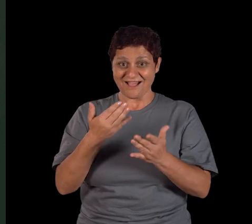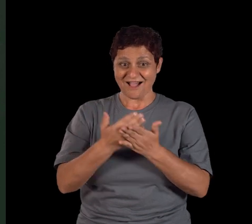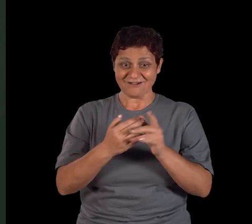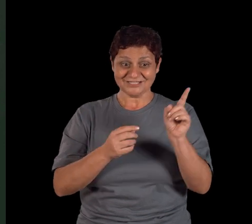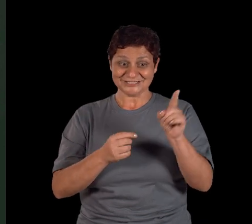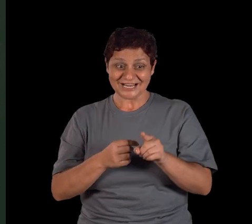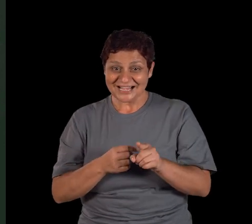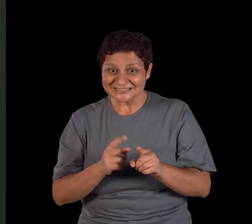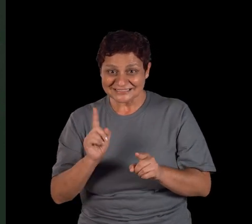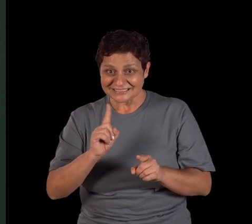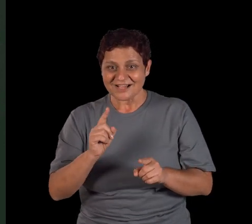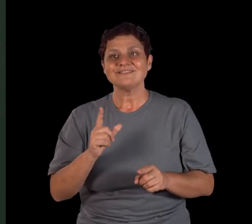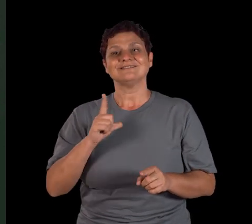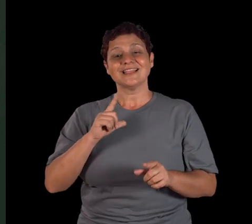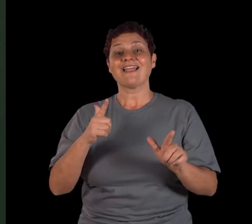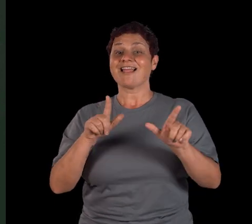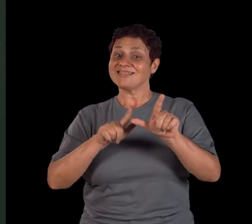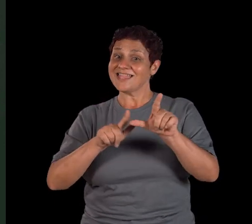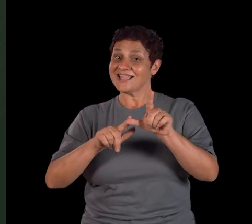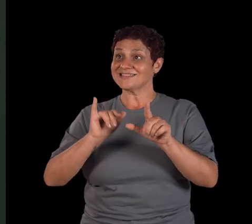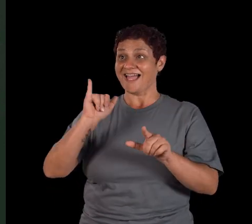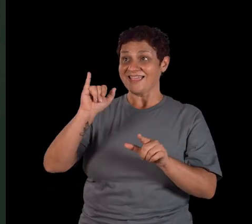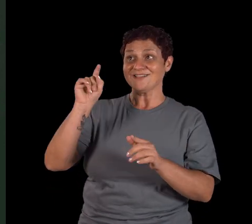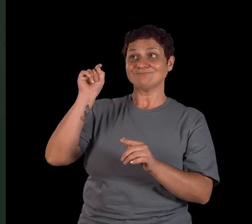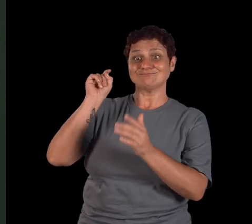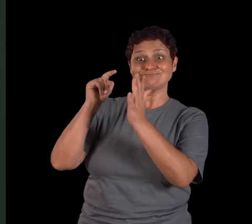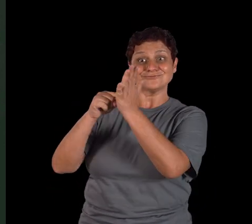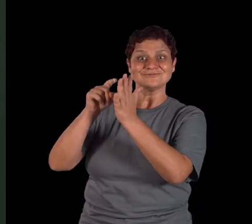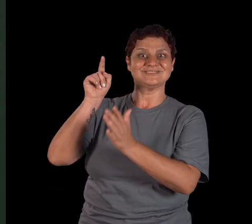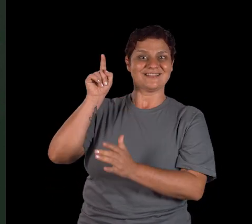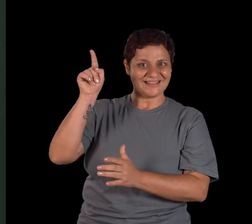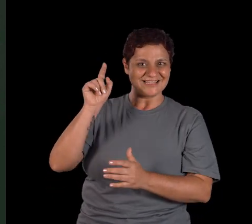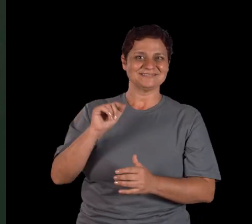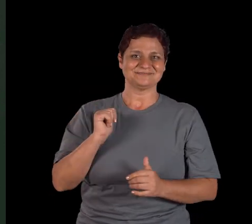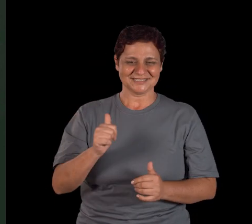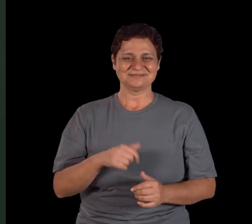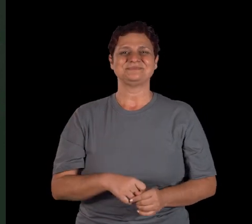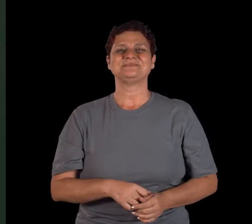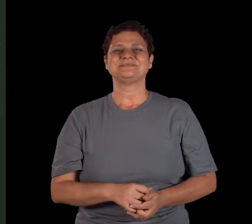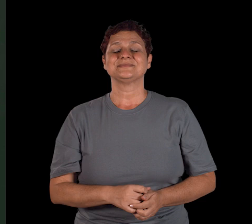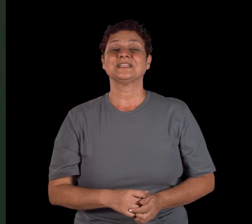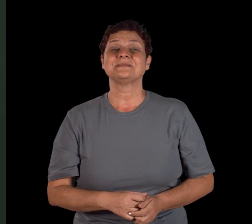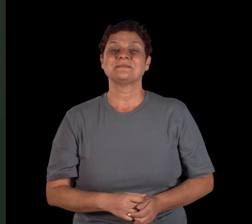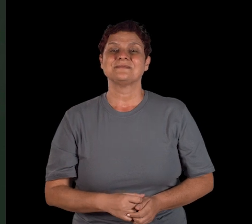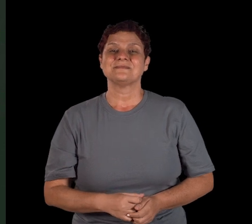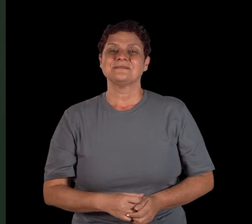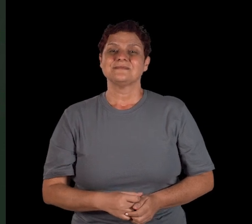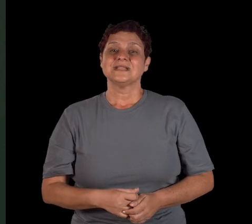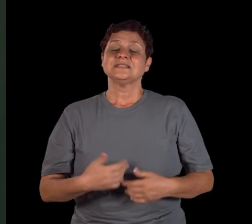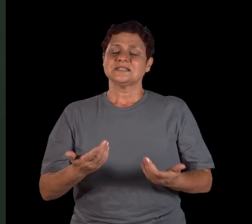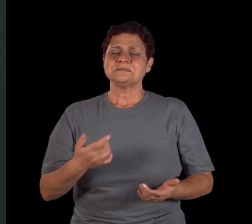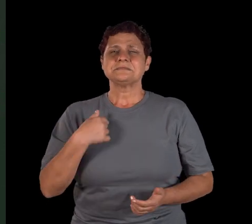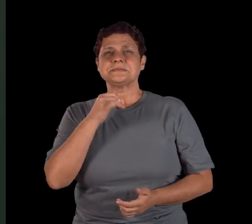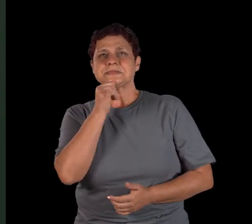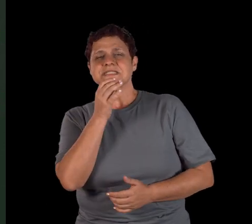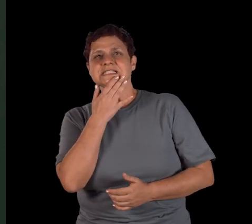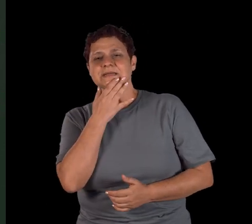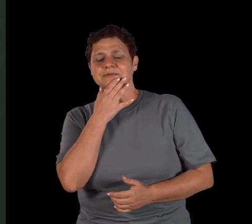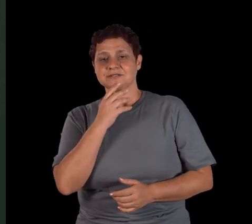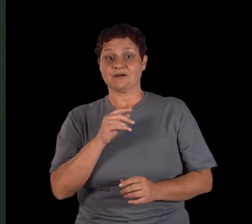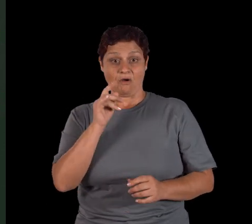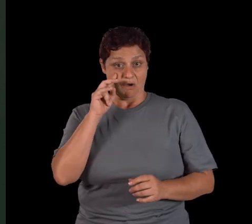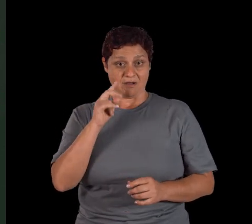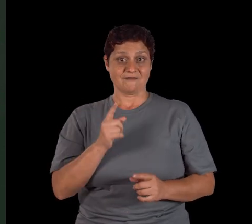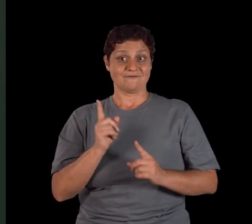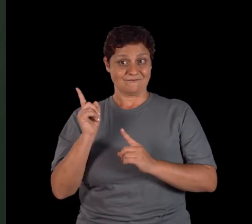ainda. Vai onde? Vai no izinho. Assiste aula de crase. Olha só. Quando eu falo assim, ó, vendo